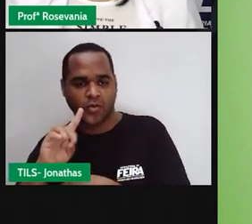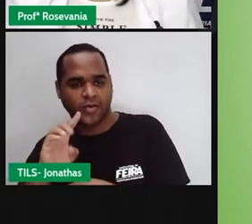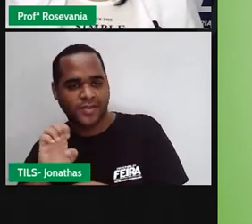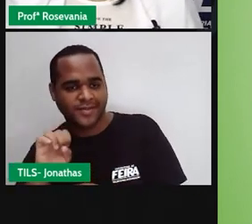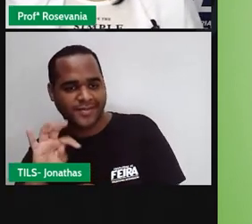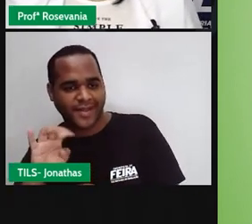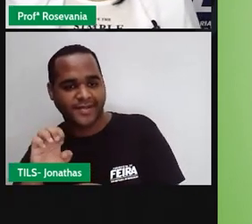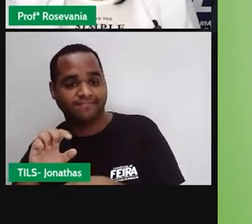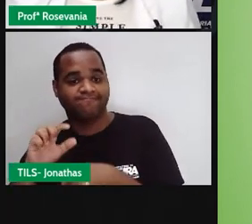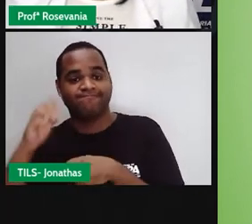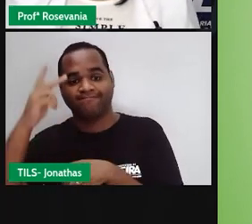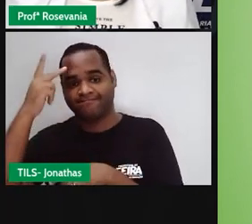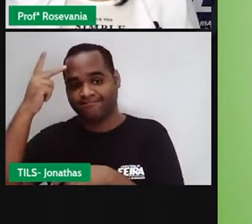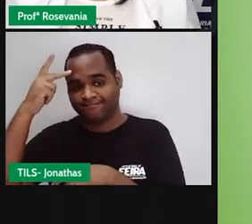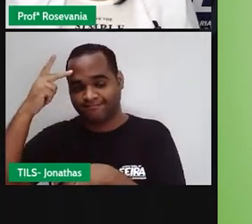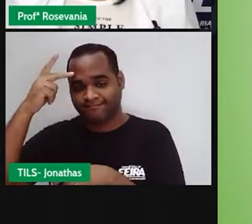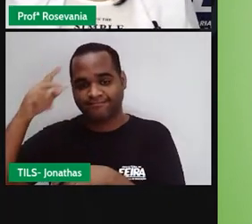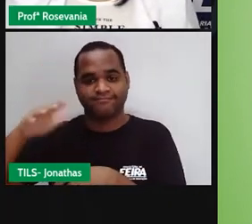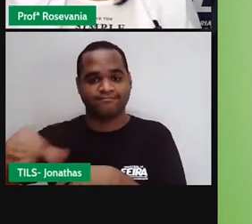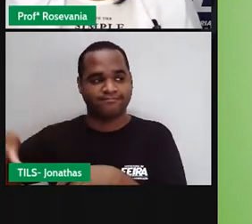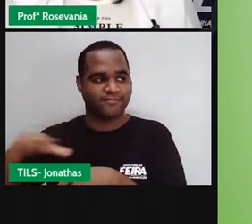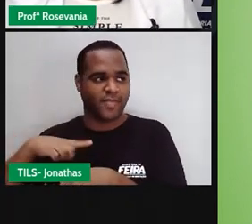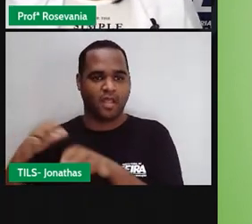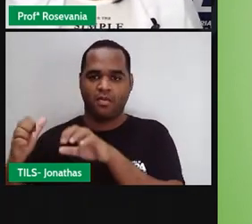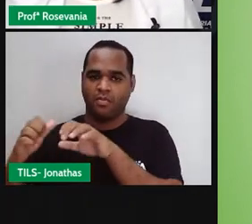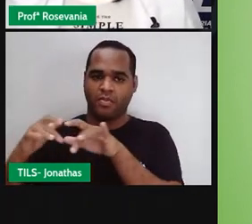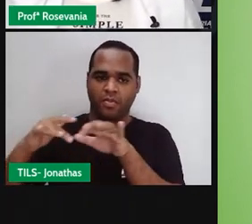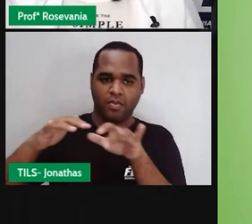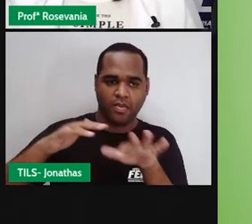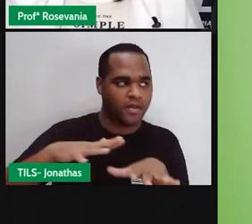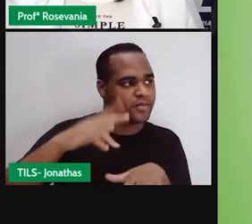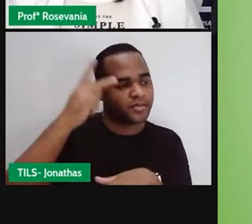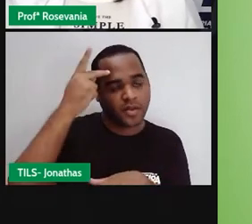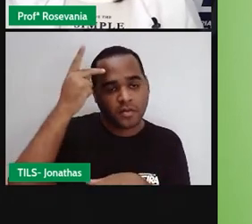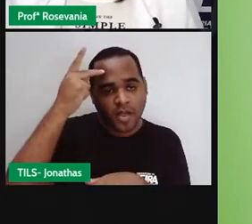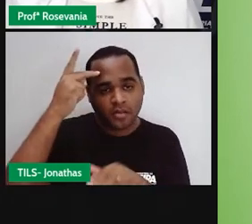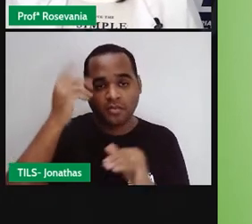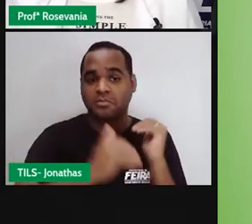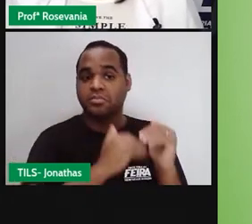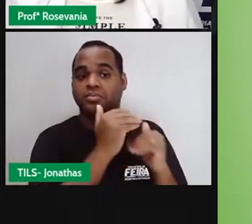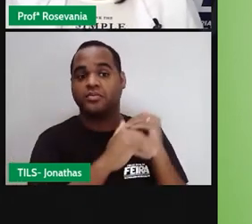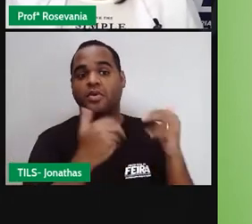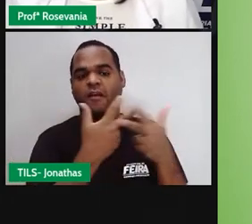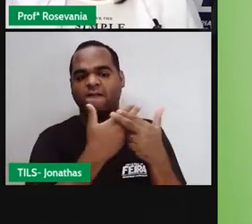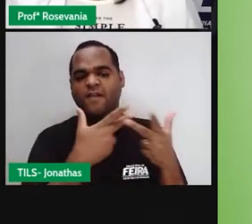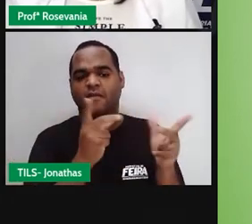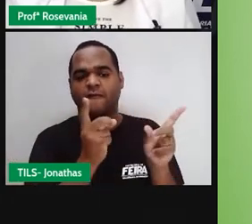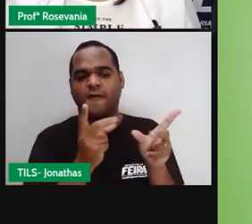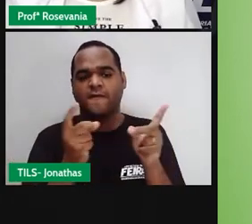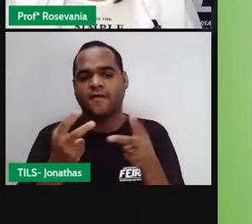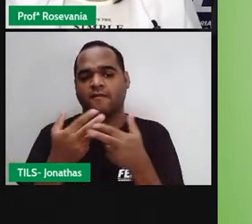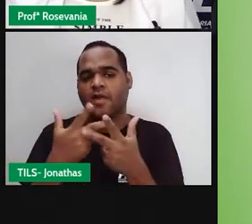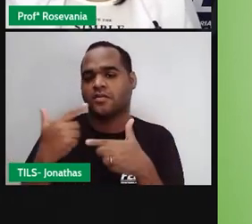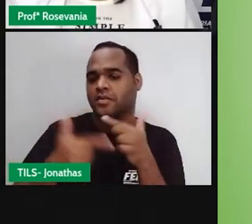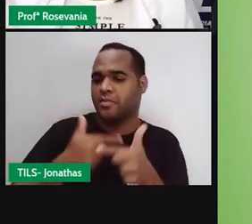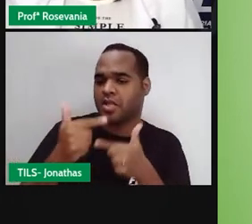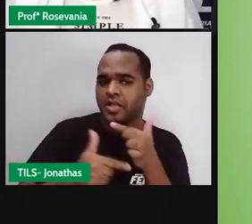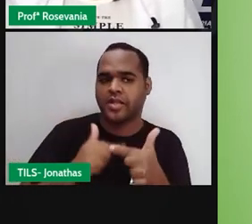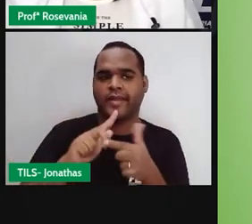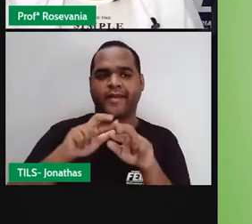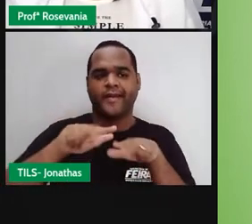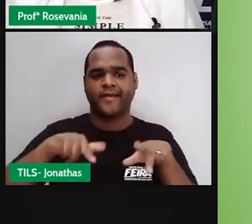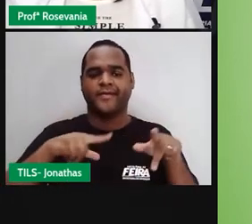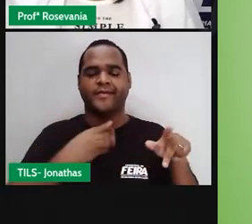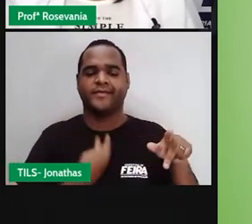para essa região de São Paulo, que era onde estava tendo todo esse desenvolvimento. Então, estimular a vinda de muitos trabalhadores de diversas áreas